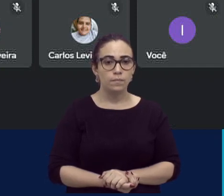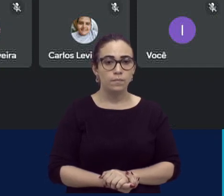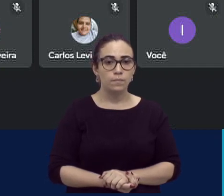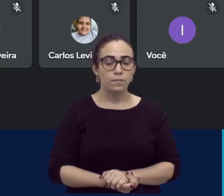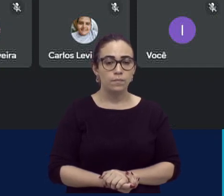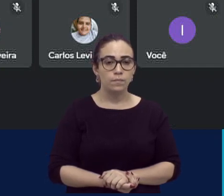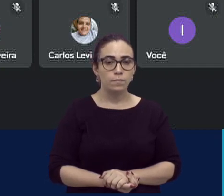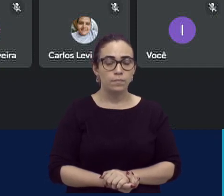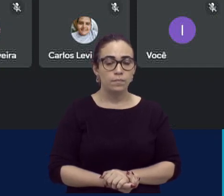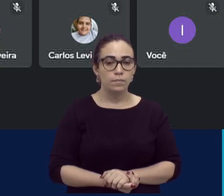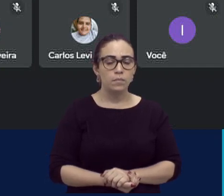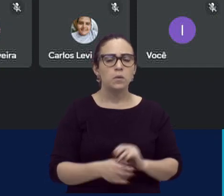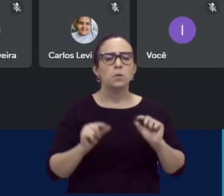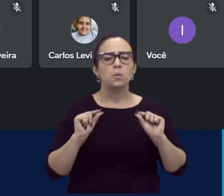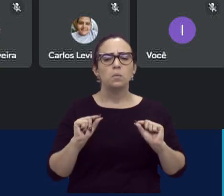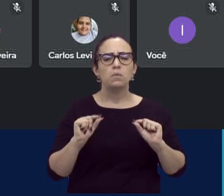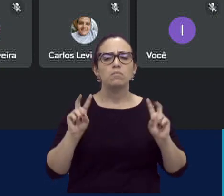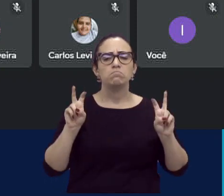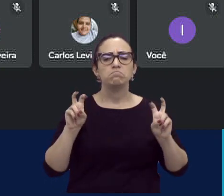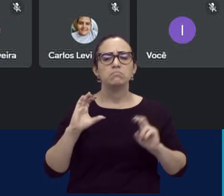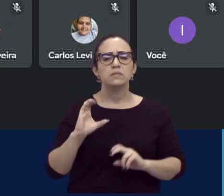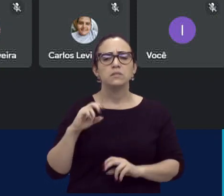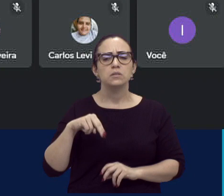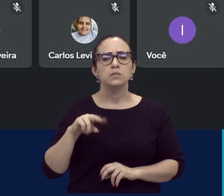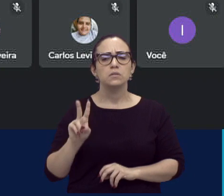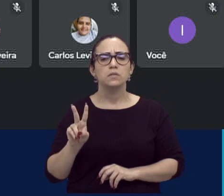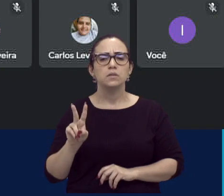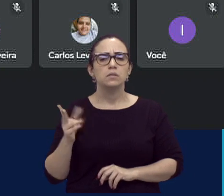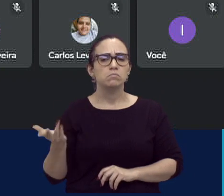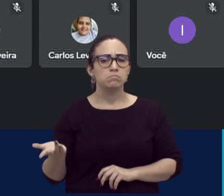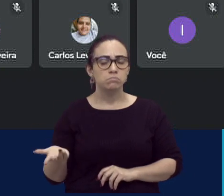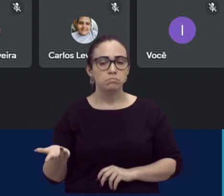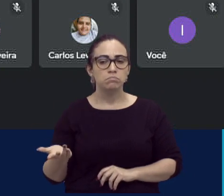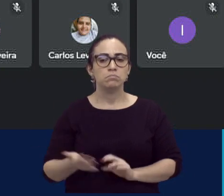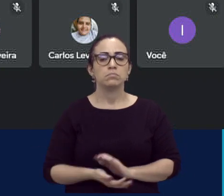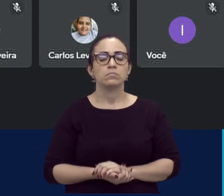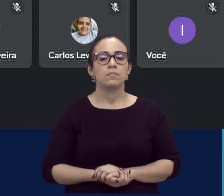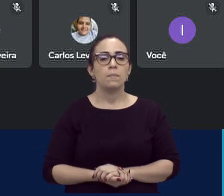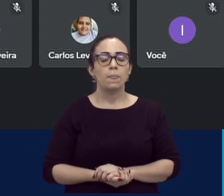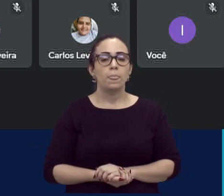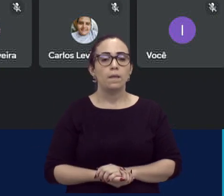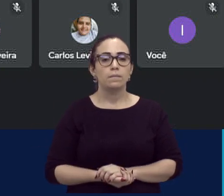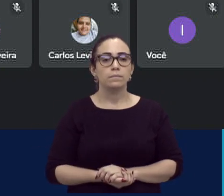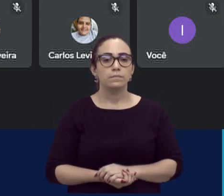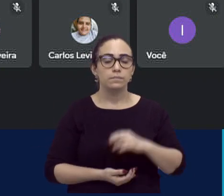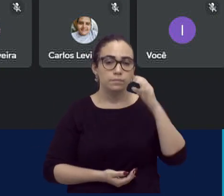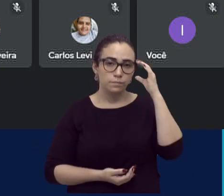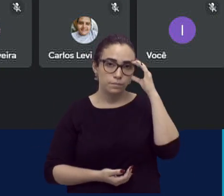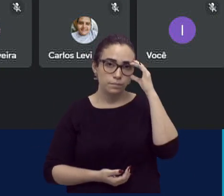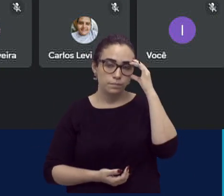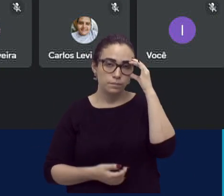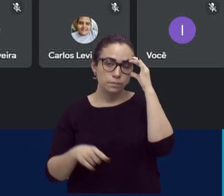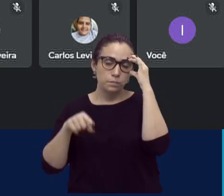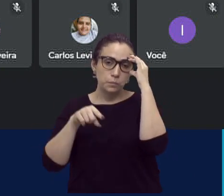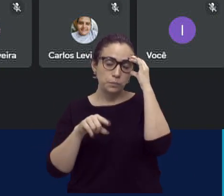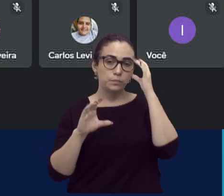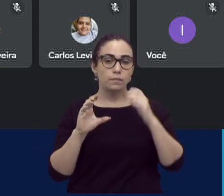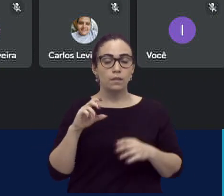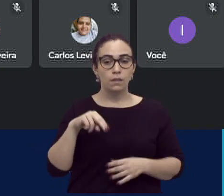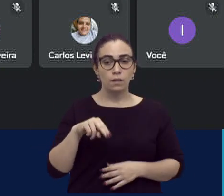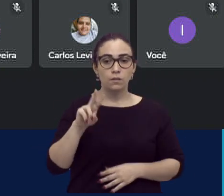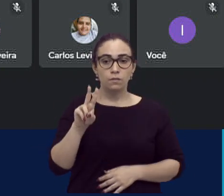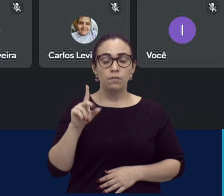Bom, mas o que é mesmo a CNV? Né? A CNV, ela é uma